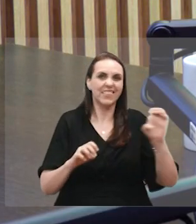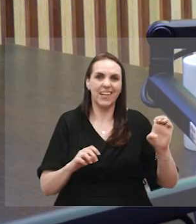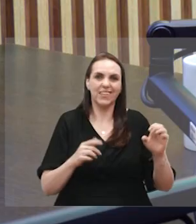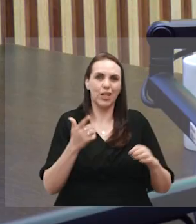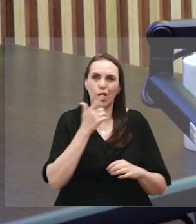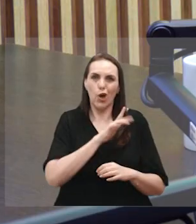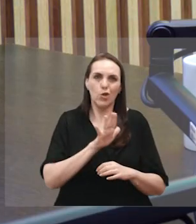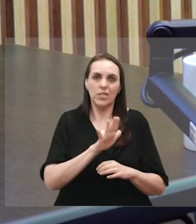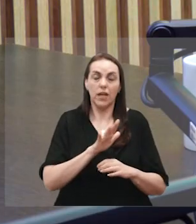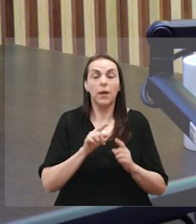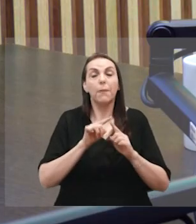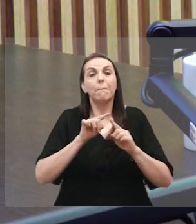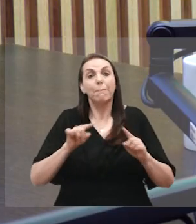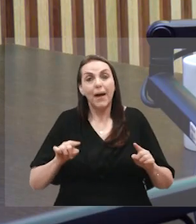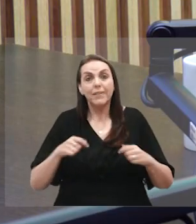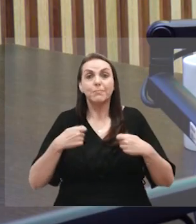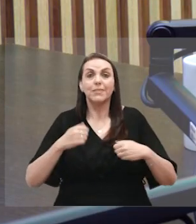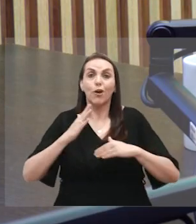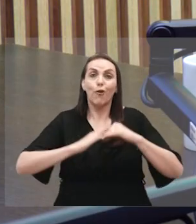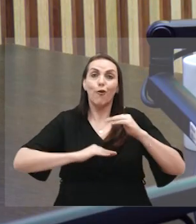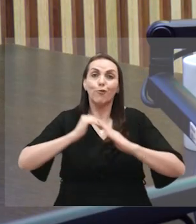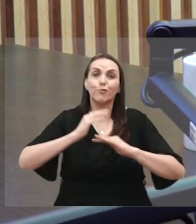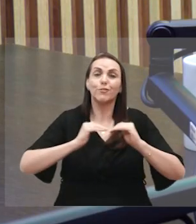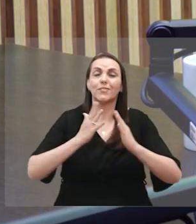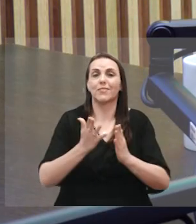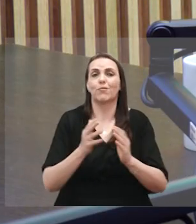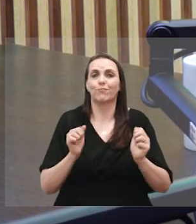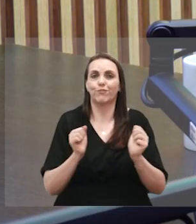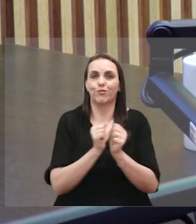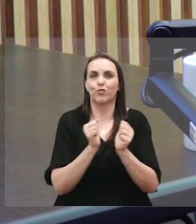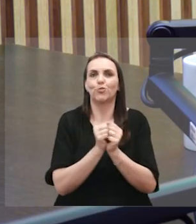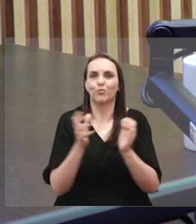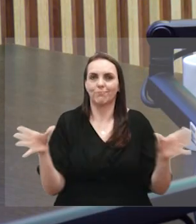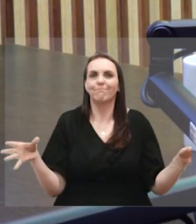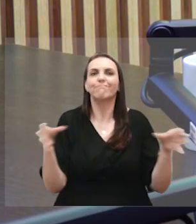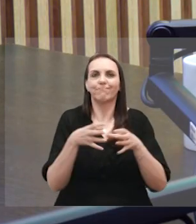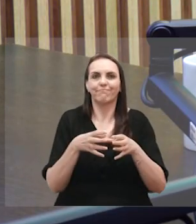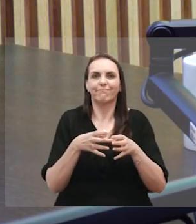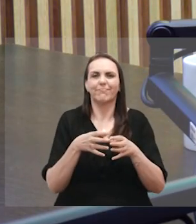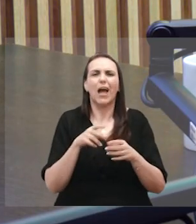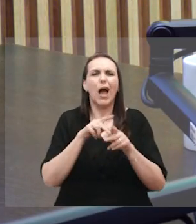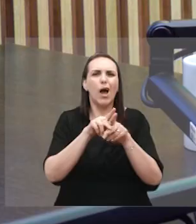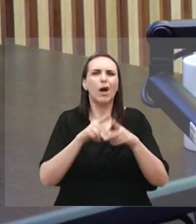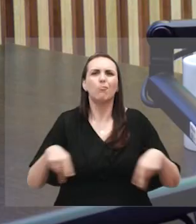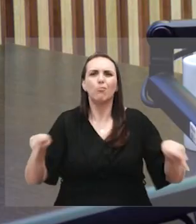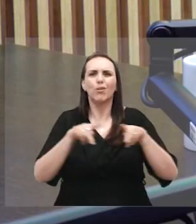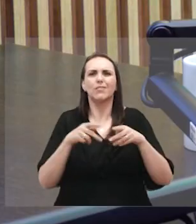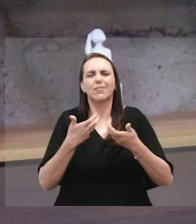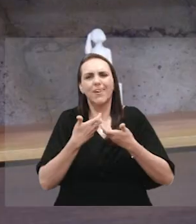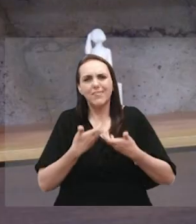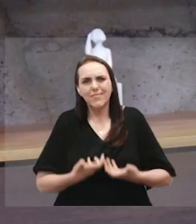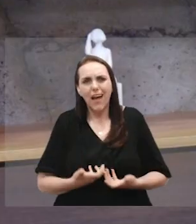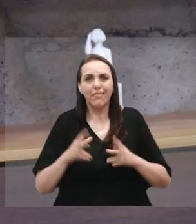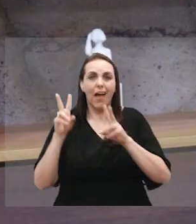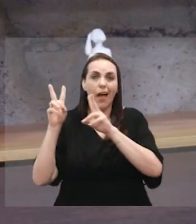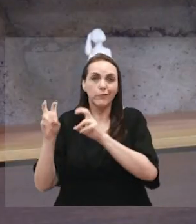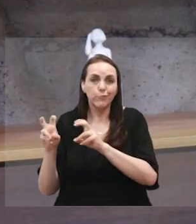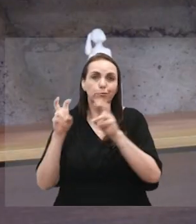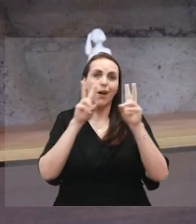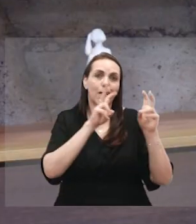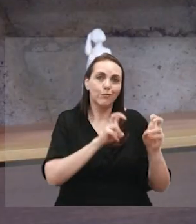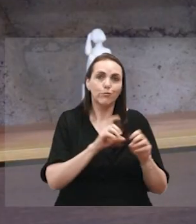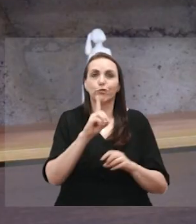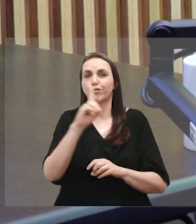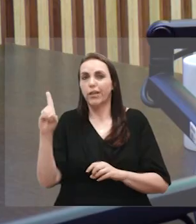lado, a gente tem que construir. A população está cansada só de polarizar todos os assuntos, e se a esquerda